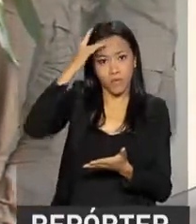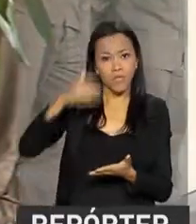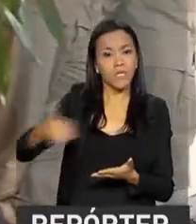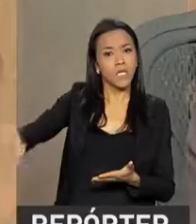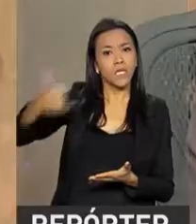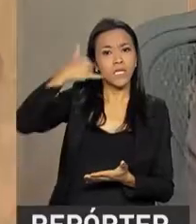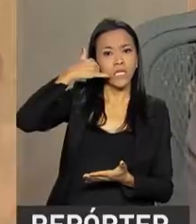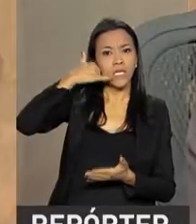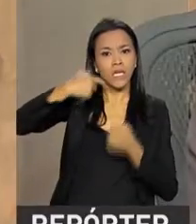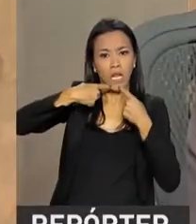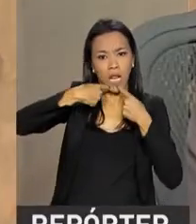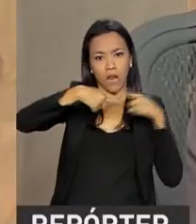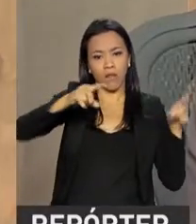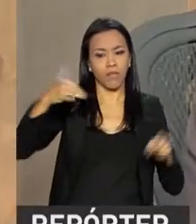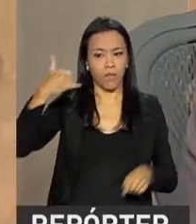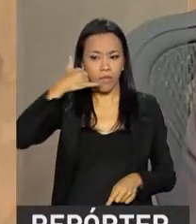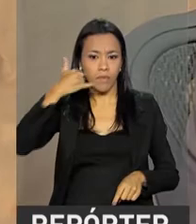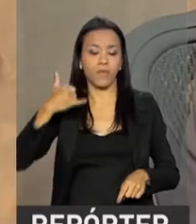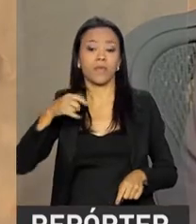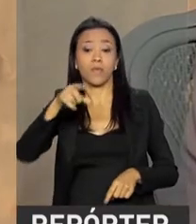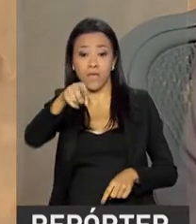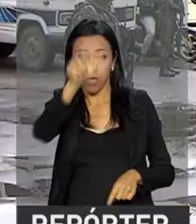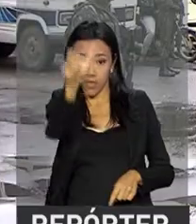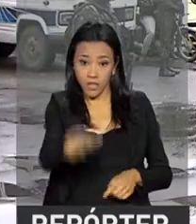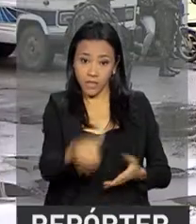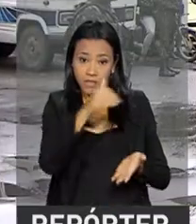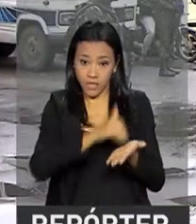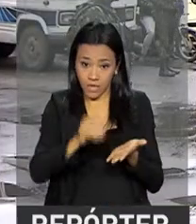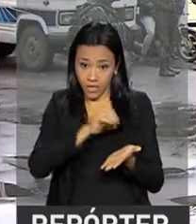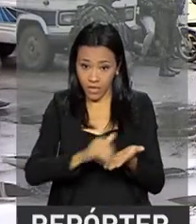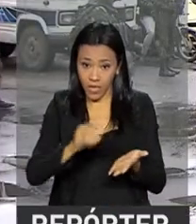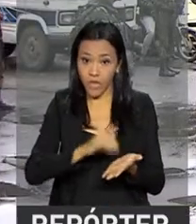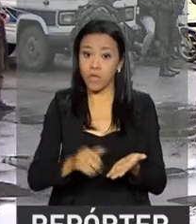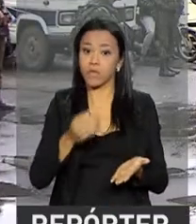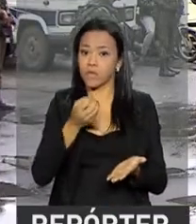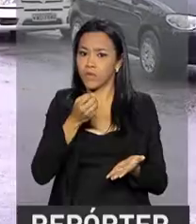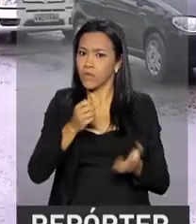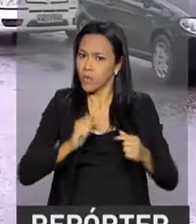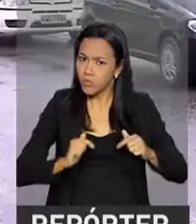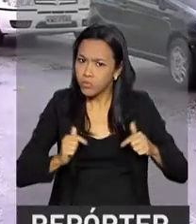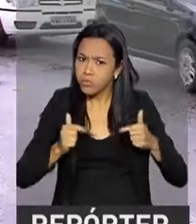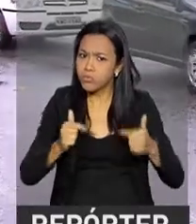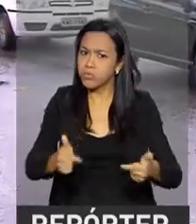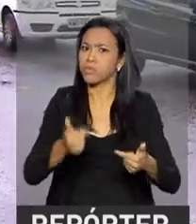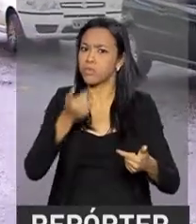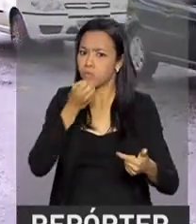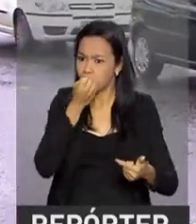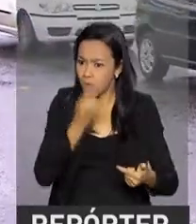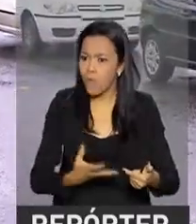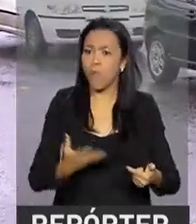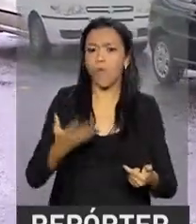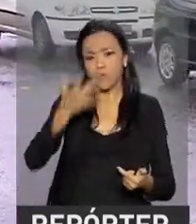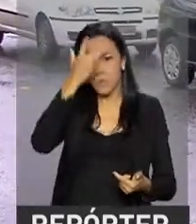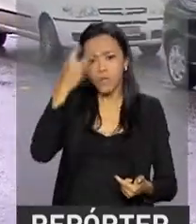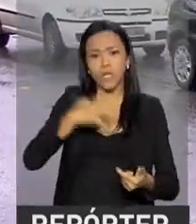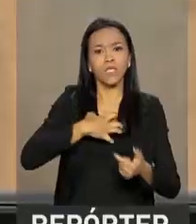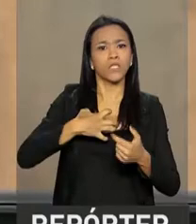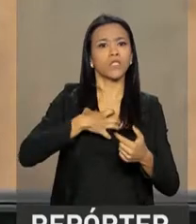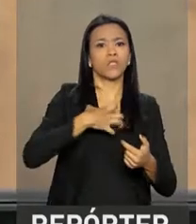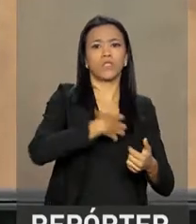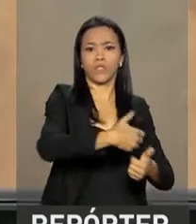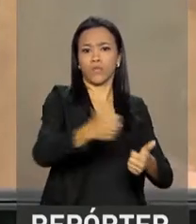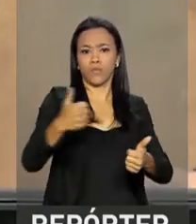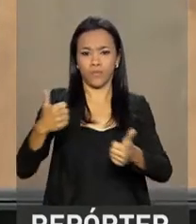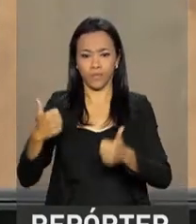denúncia para o subsecretário de comando e controle os resultados da operação já fazem diferença na vida das pessoas a